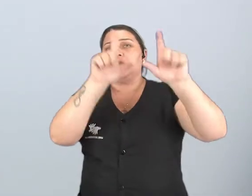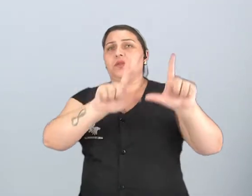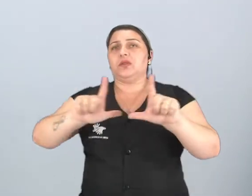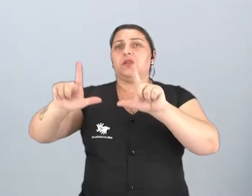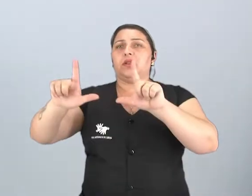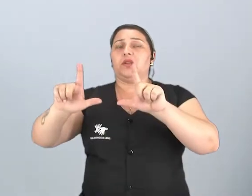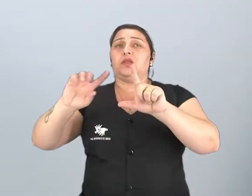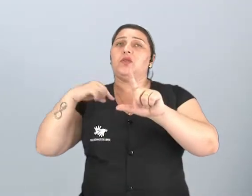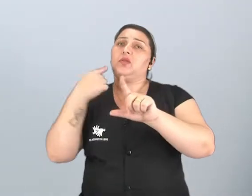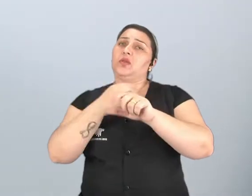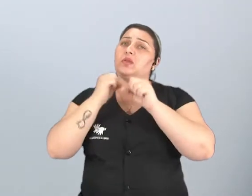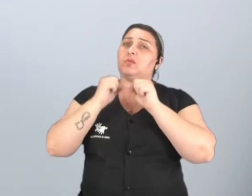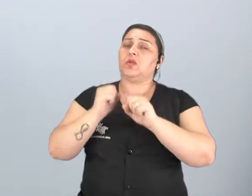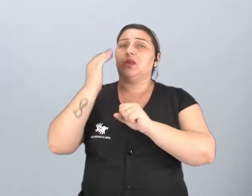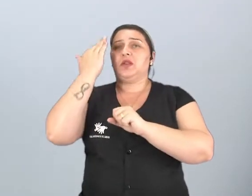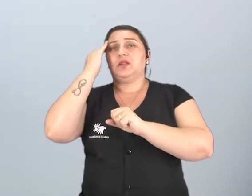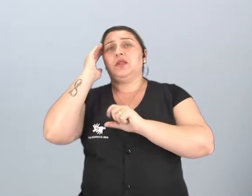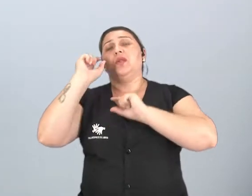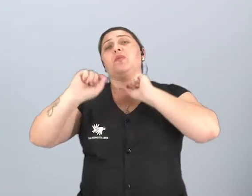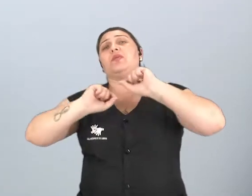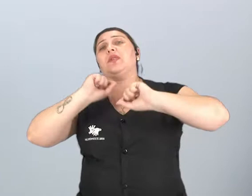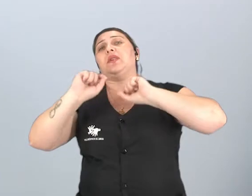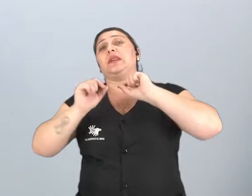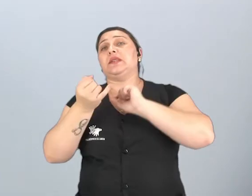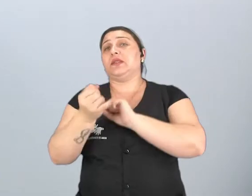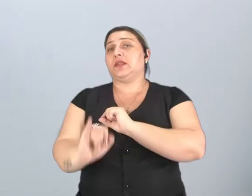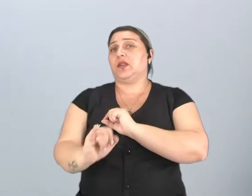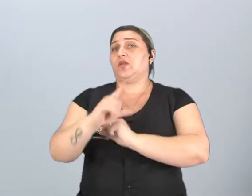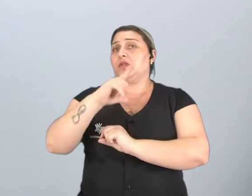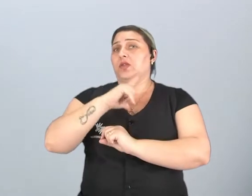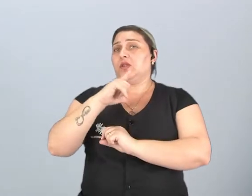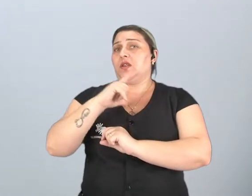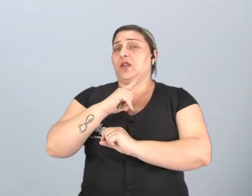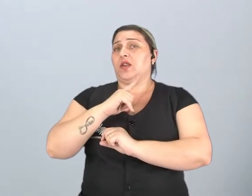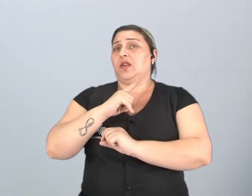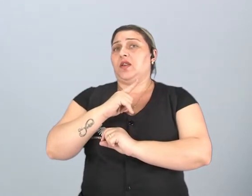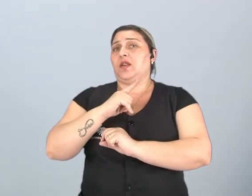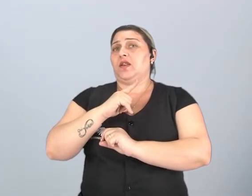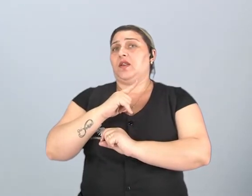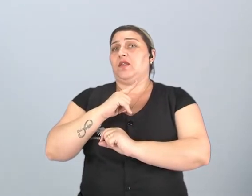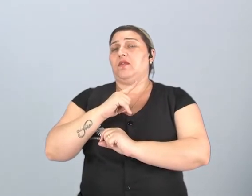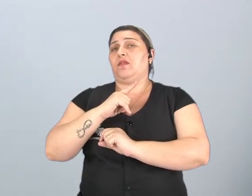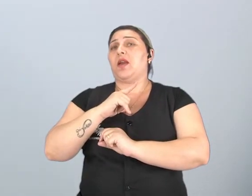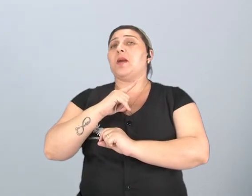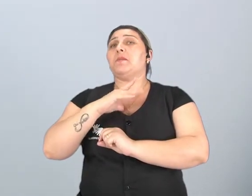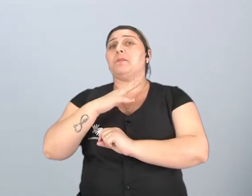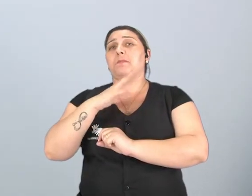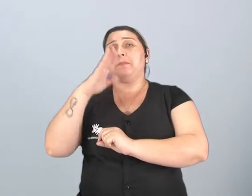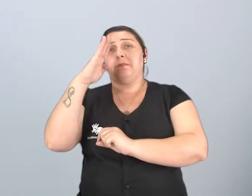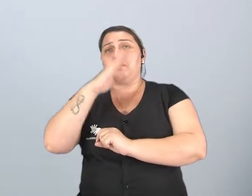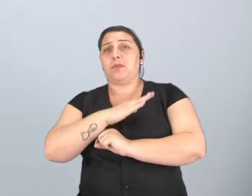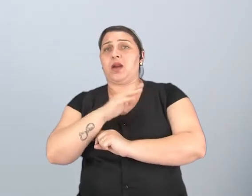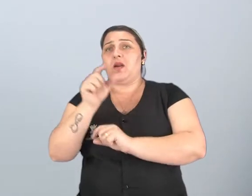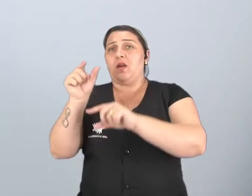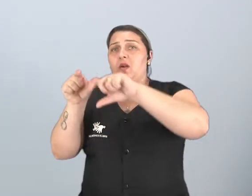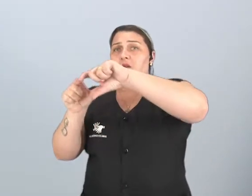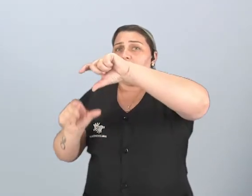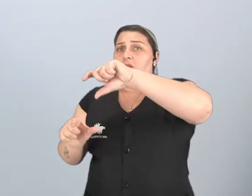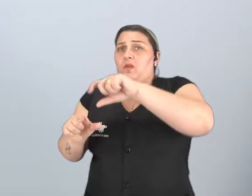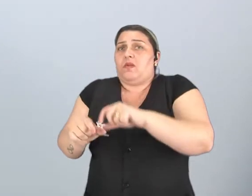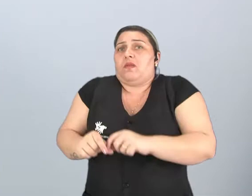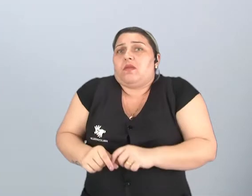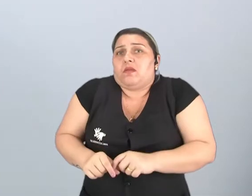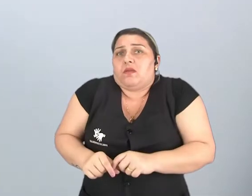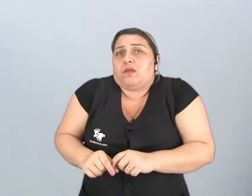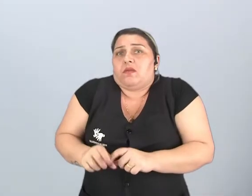né? A gente pode entender que se eu tiver uma má postura, sempre estar com a coluna curva,